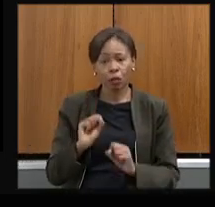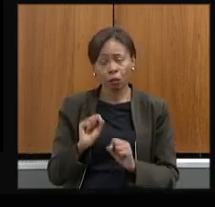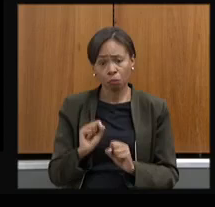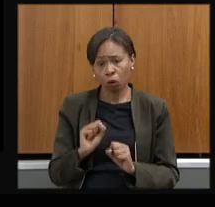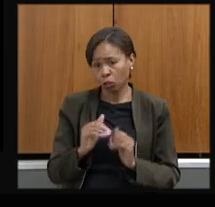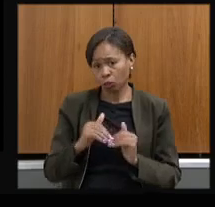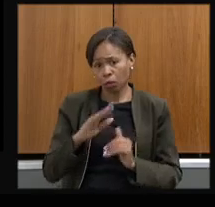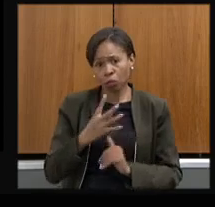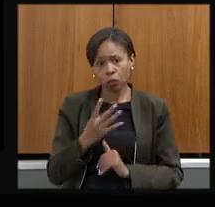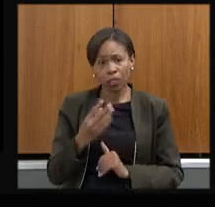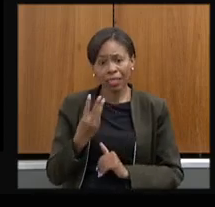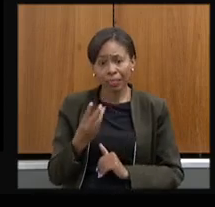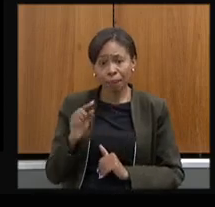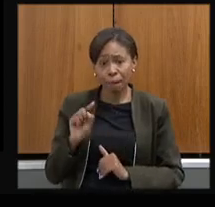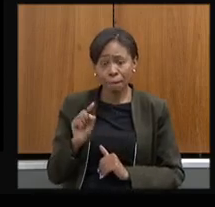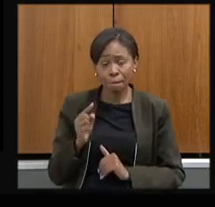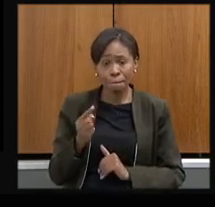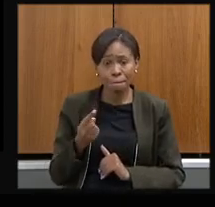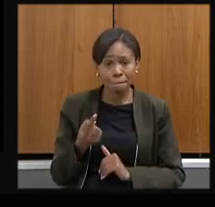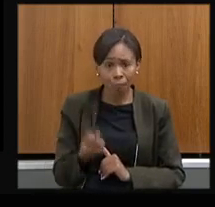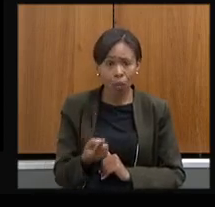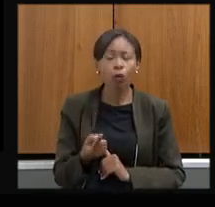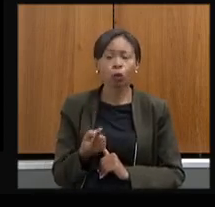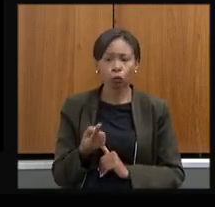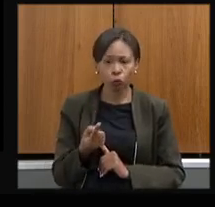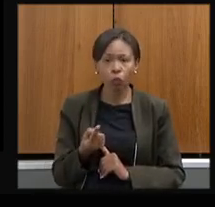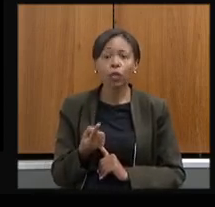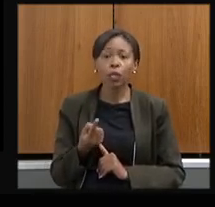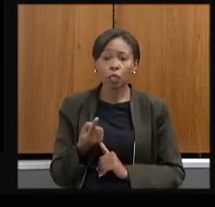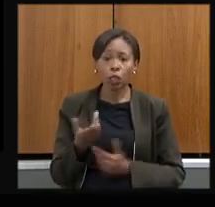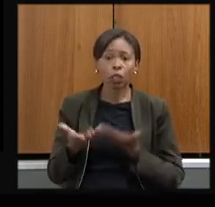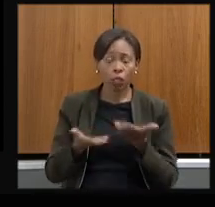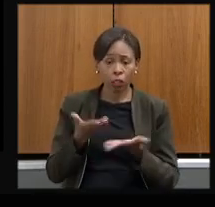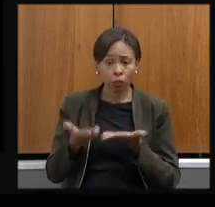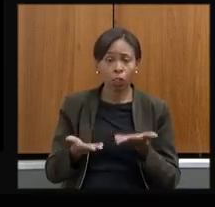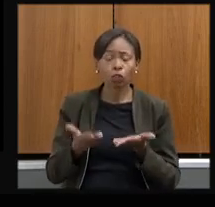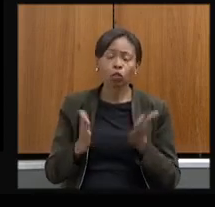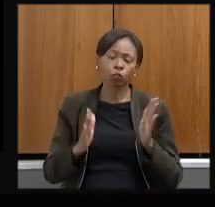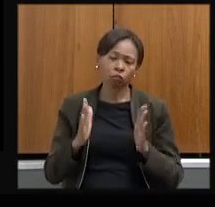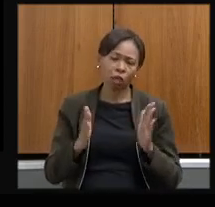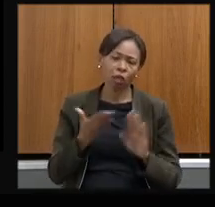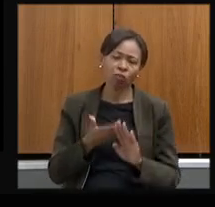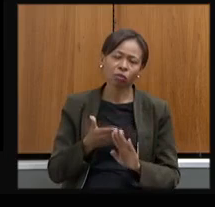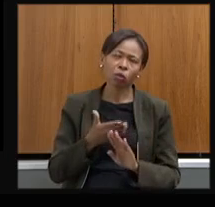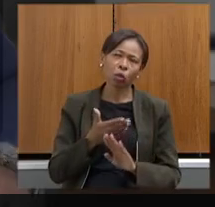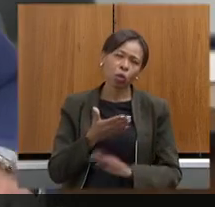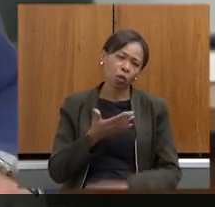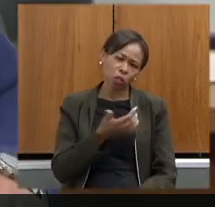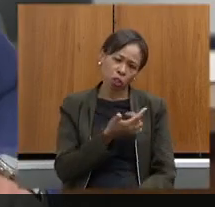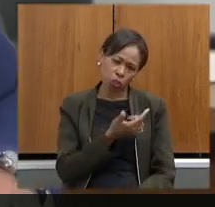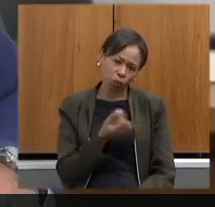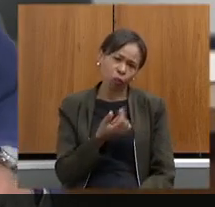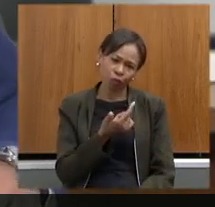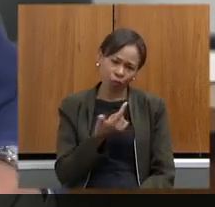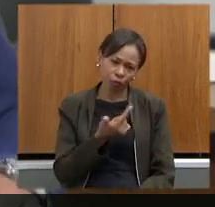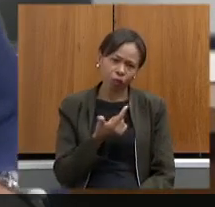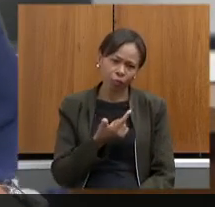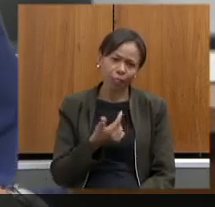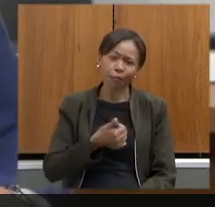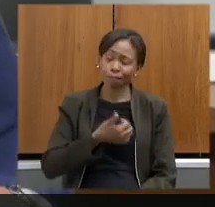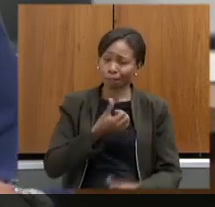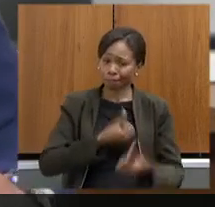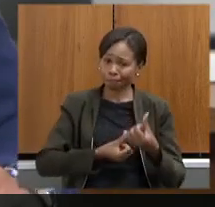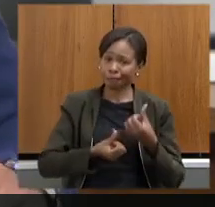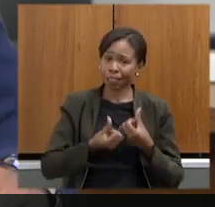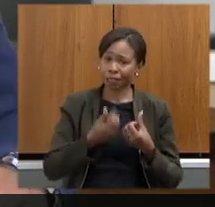43 mil procedimentos só no primeiro quadrimestre de 2022 que infelizmente a fila de